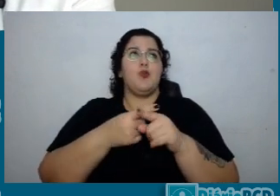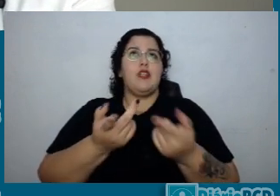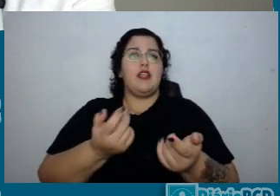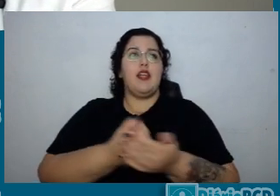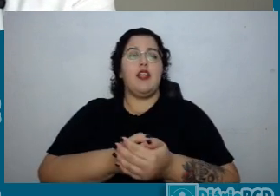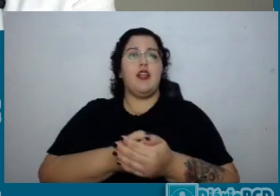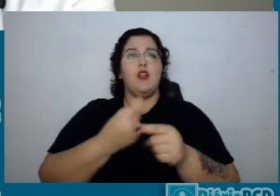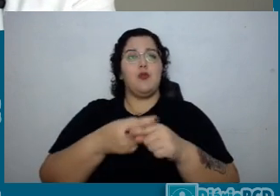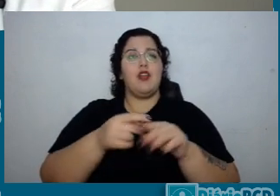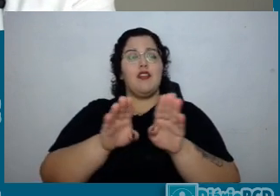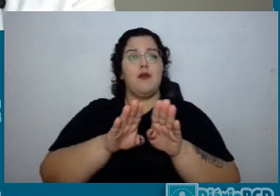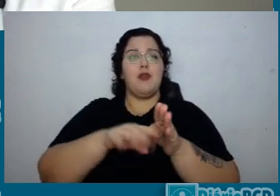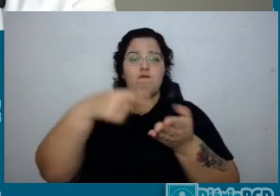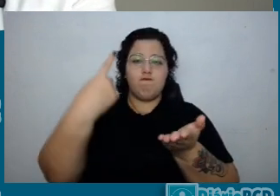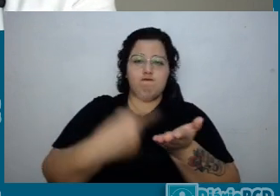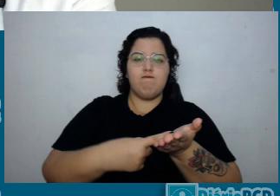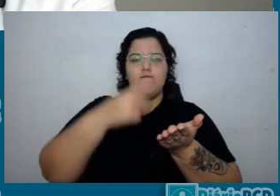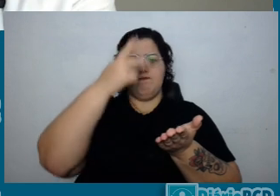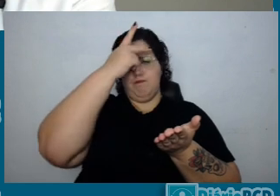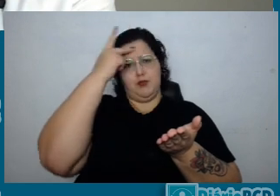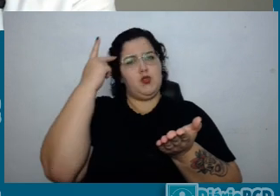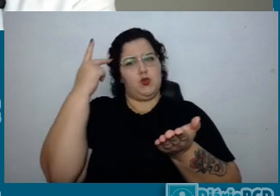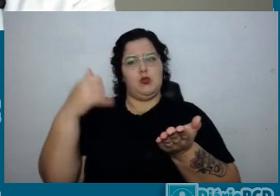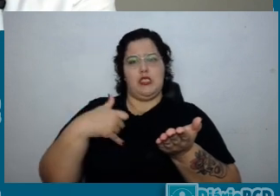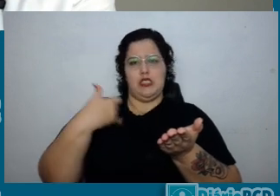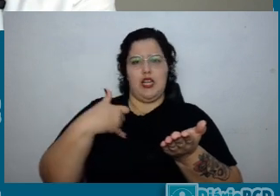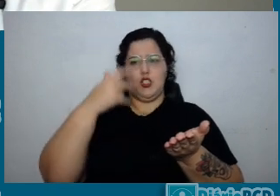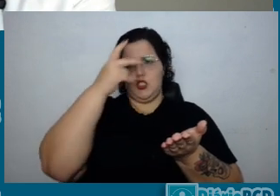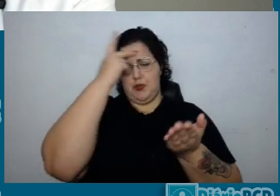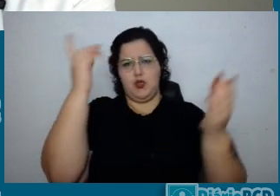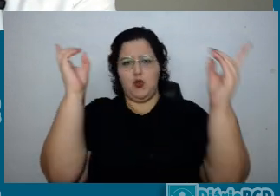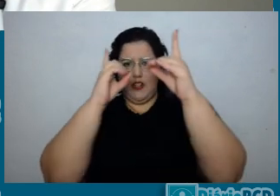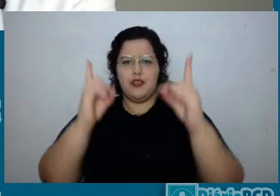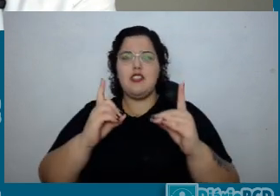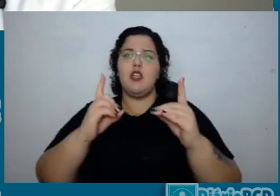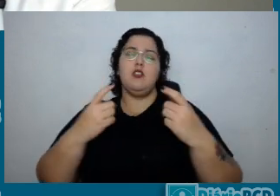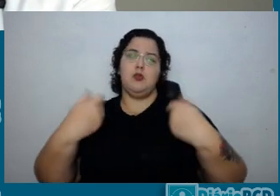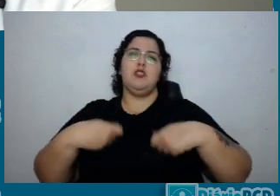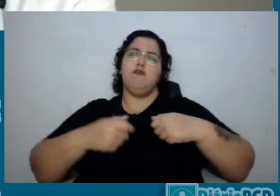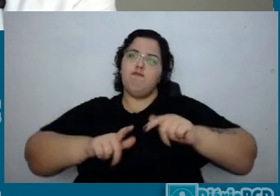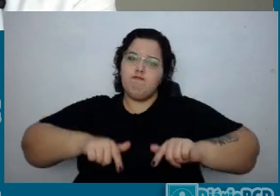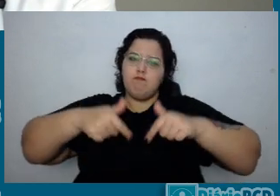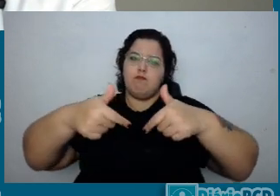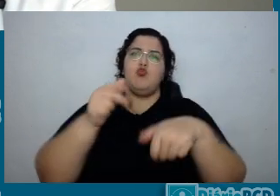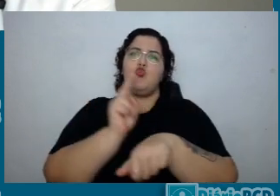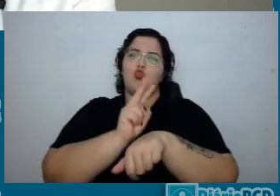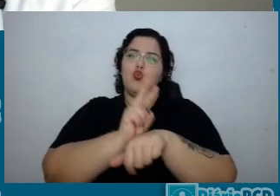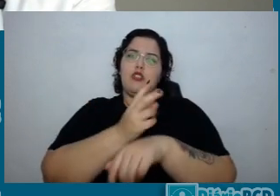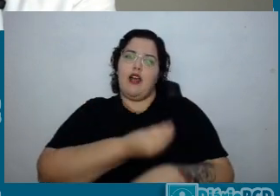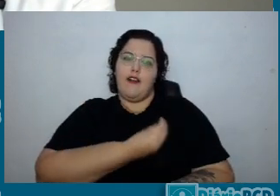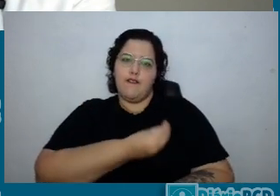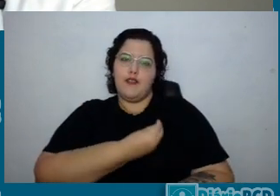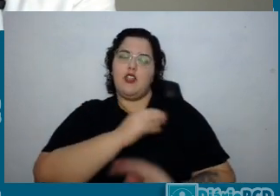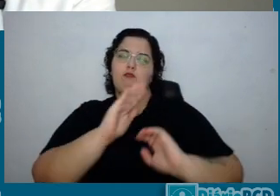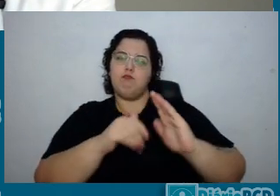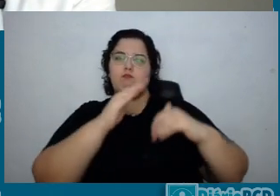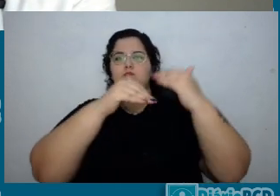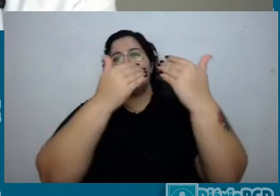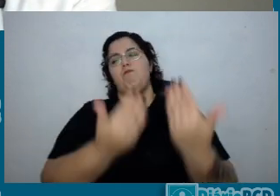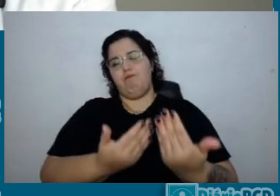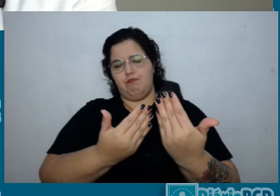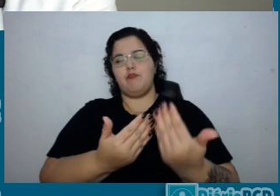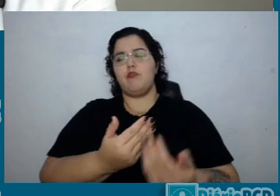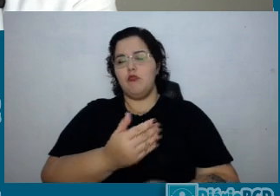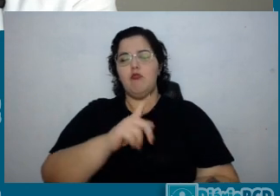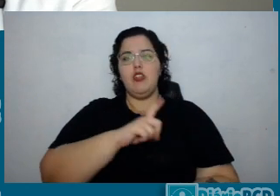grau de idade, de comprometimento também das pessoas com deficiências que requerem aí cuidados na vida prática, que então vamos